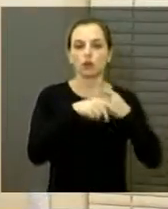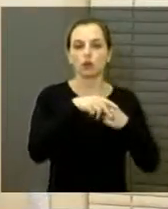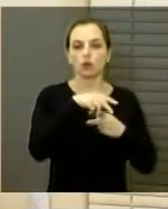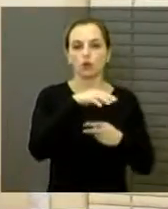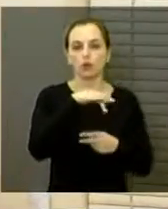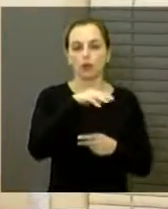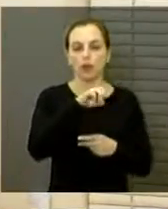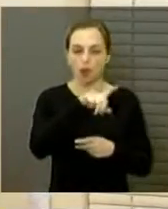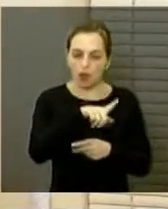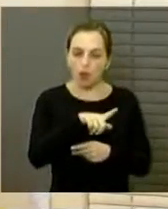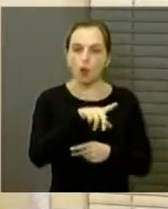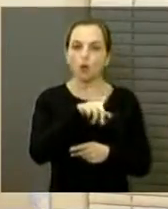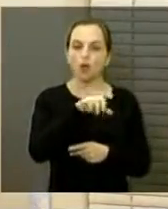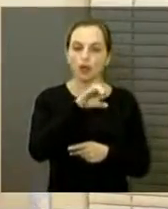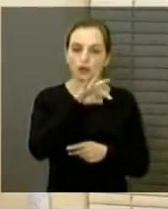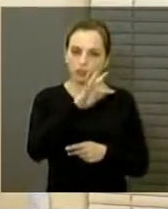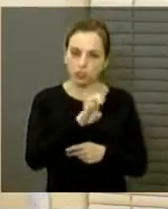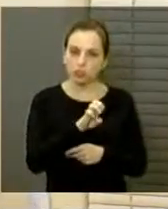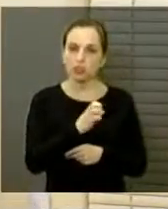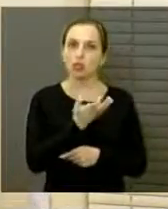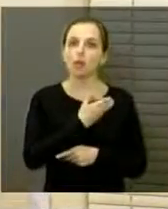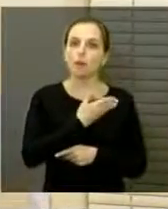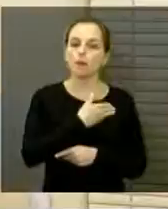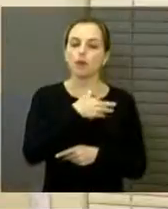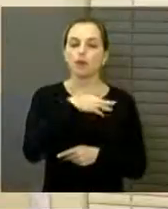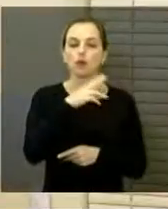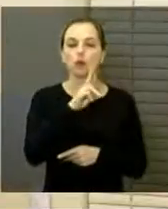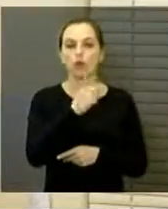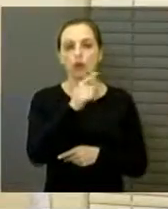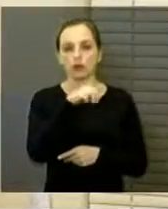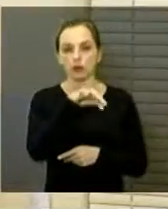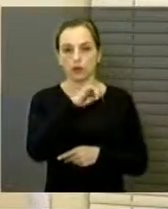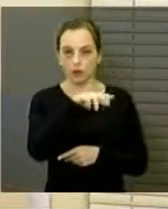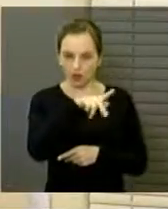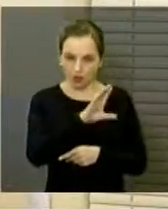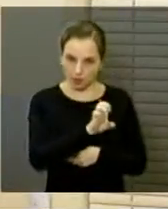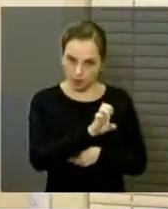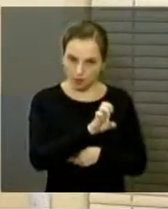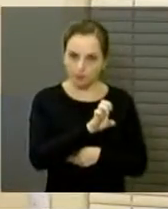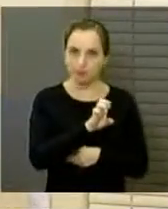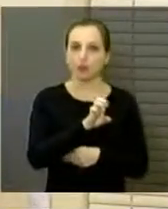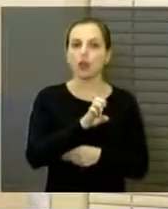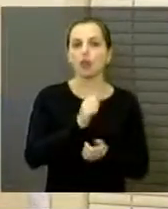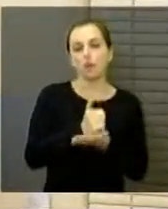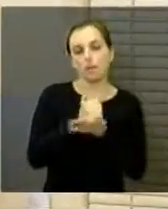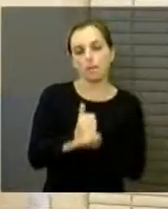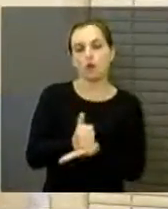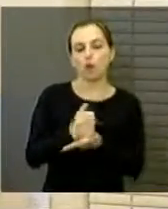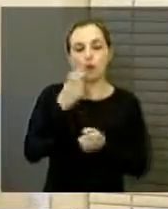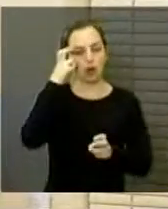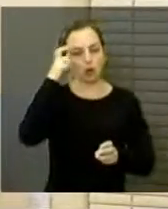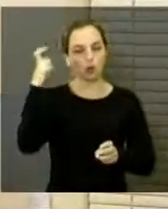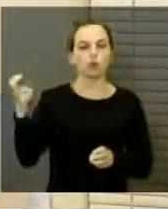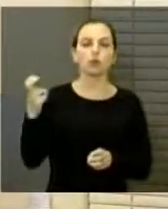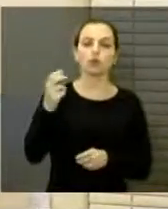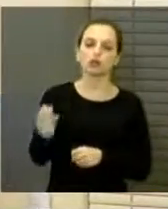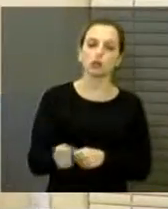está aqui, meu amigo Henrique Rossetti, grande apoiador da cultura da cidade,